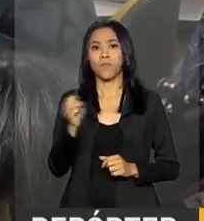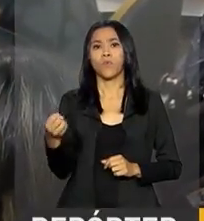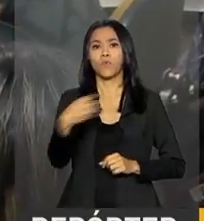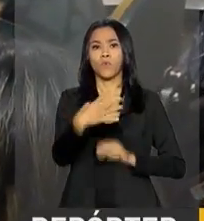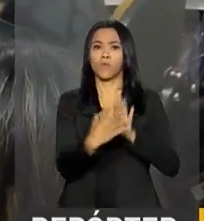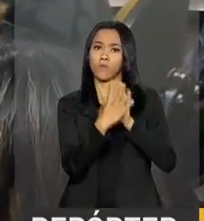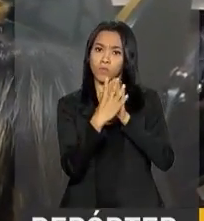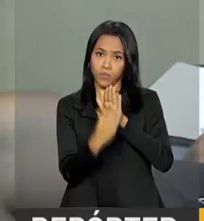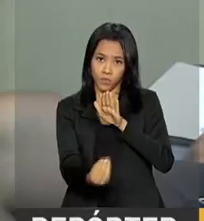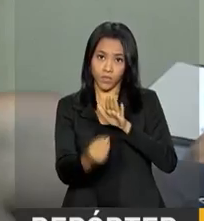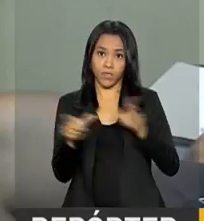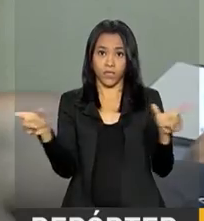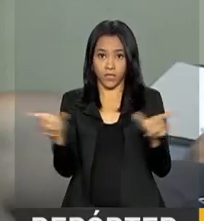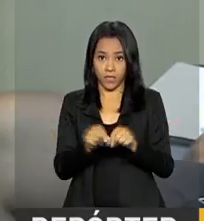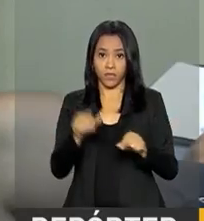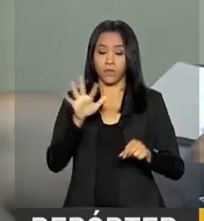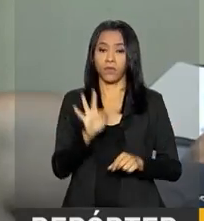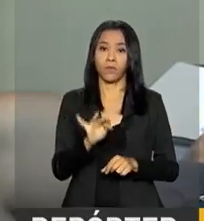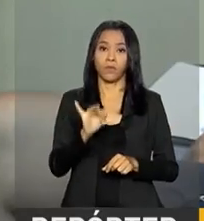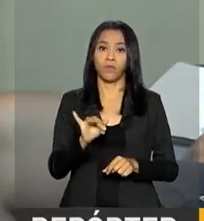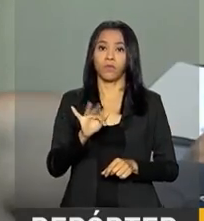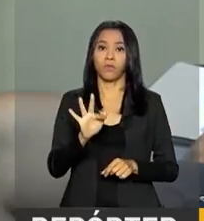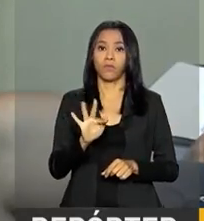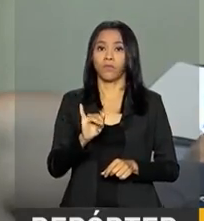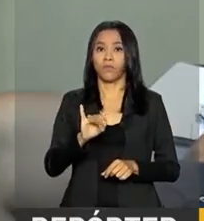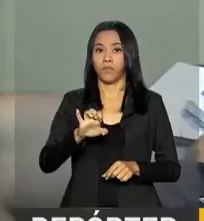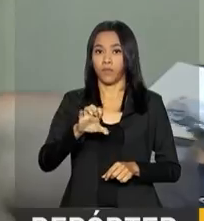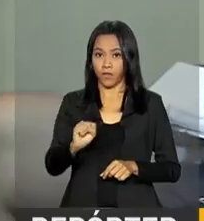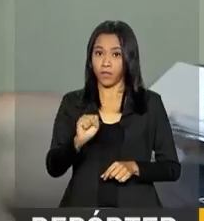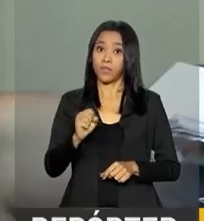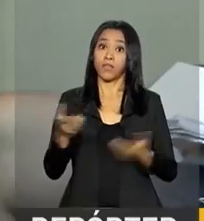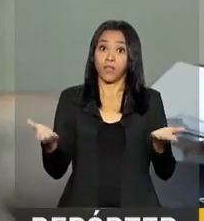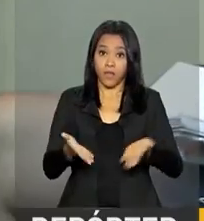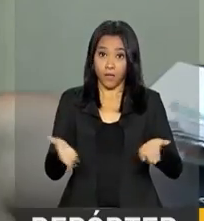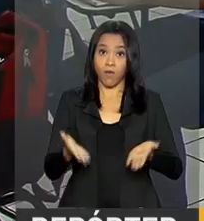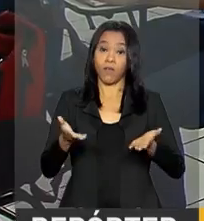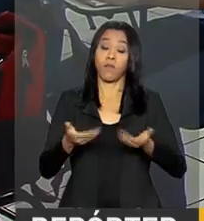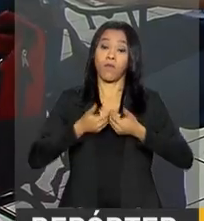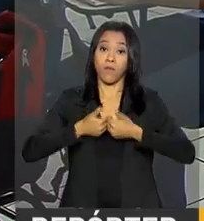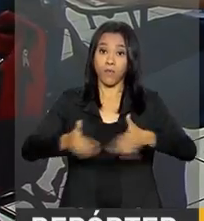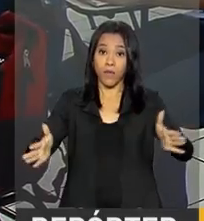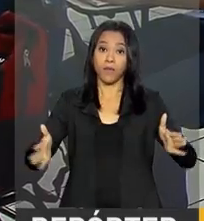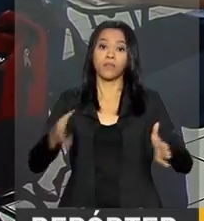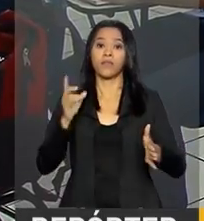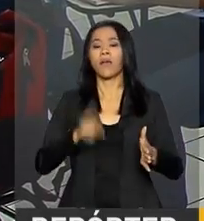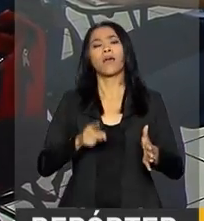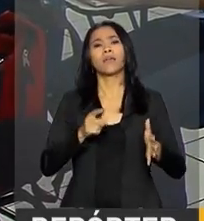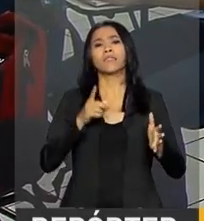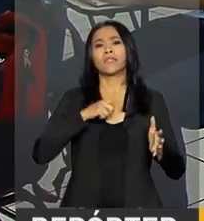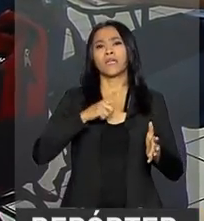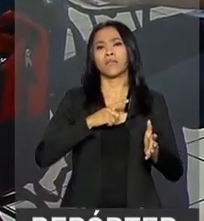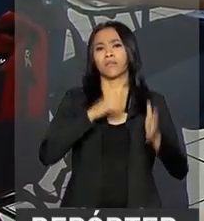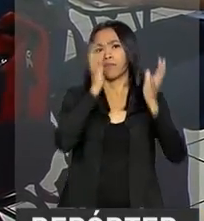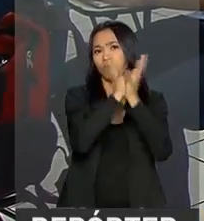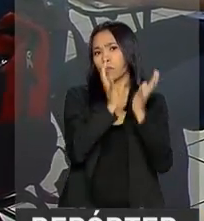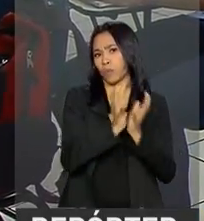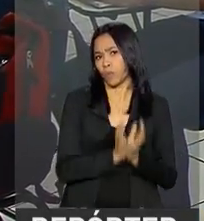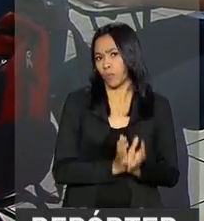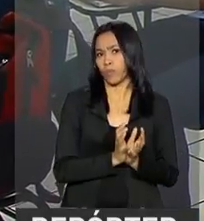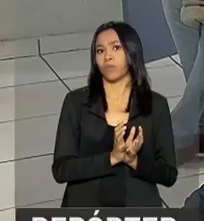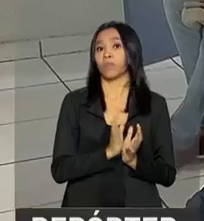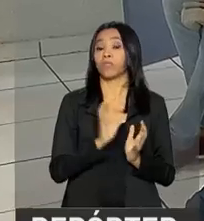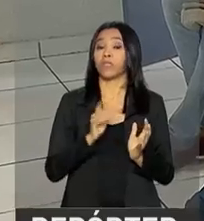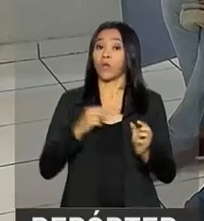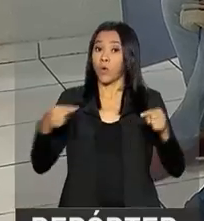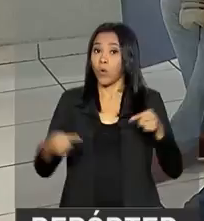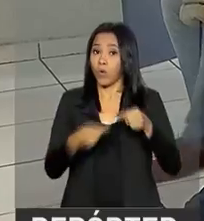do fundo de financiamento estudantil o fies que passa a valer agora divide o programa em diferentes modalidades de acordo com a